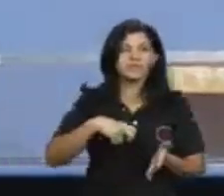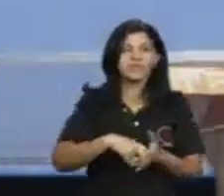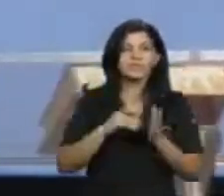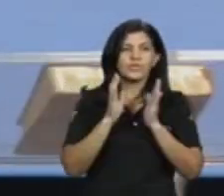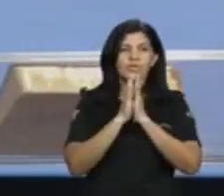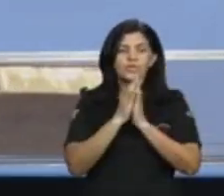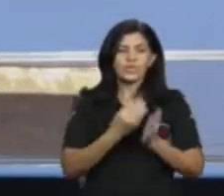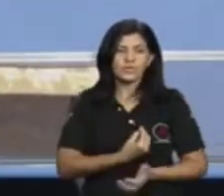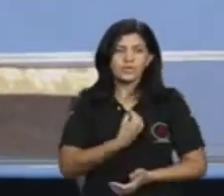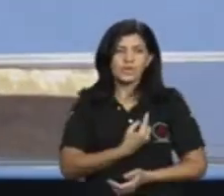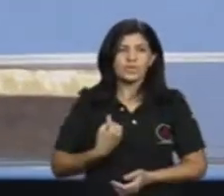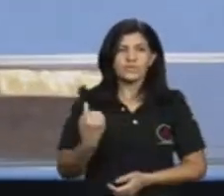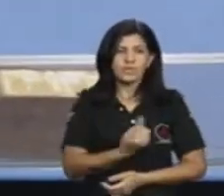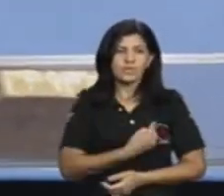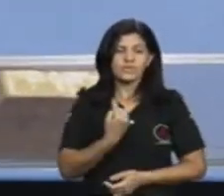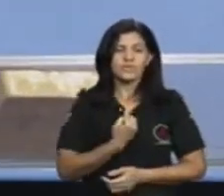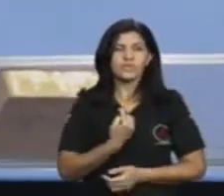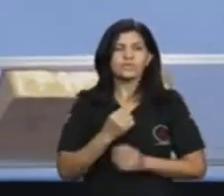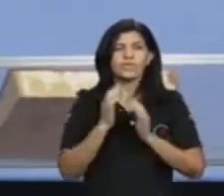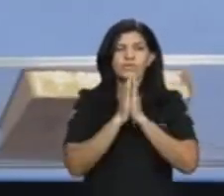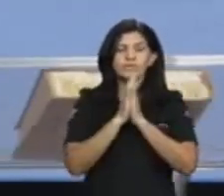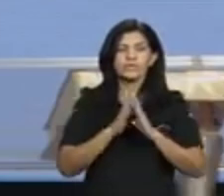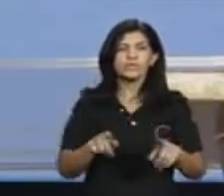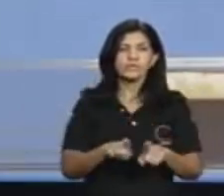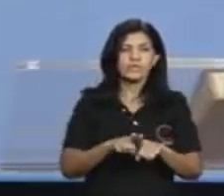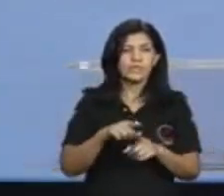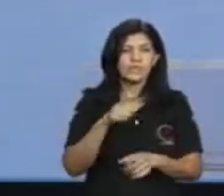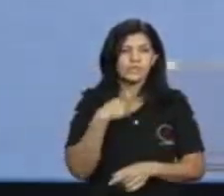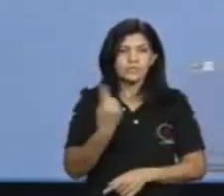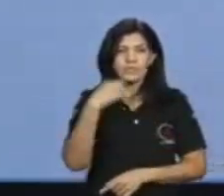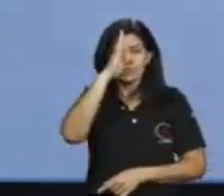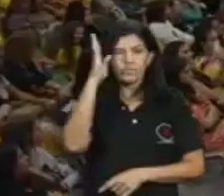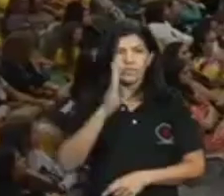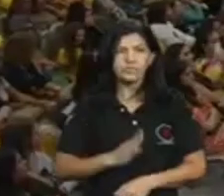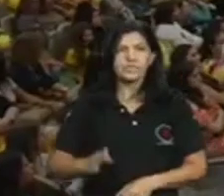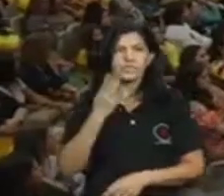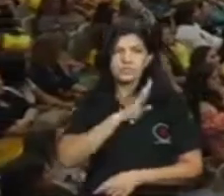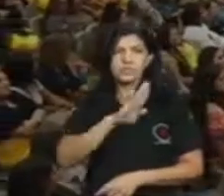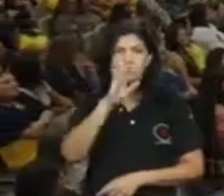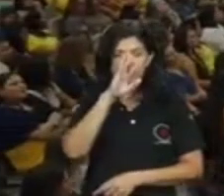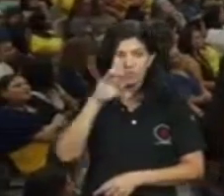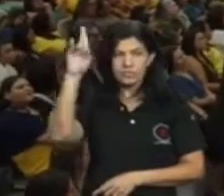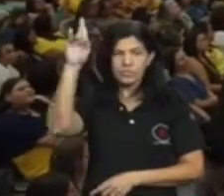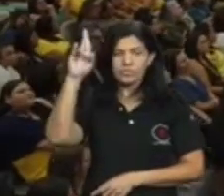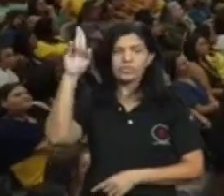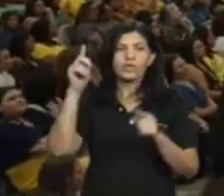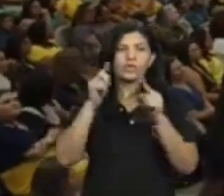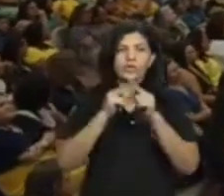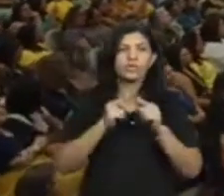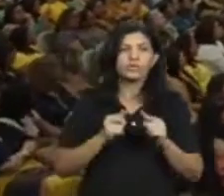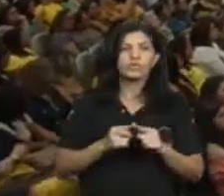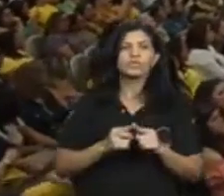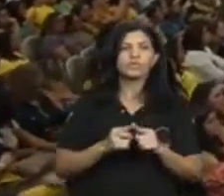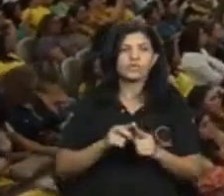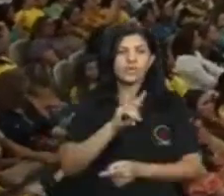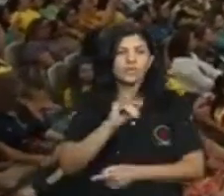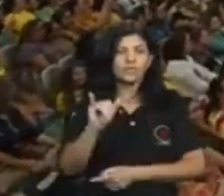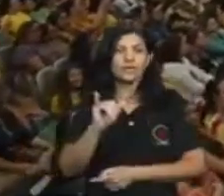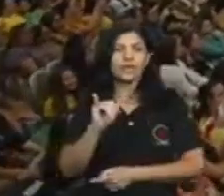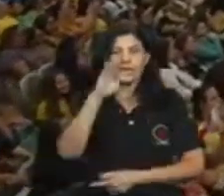vidas e orando pelo nosso Brasil. Todas as promessas do Senhor irão se cumprir. E eu creio